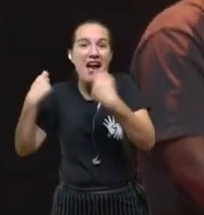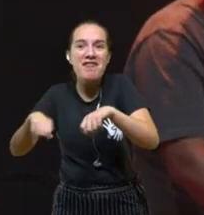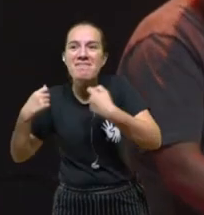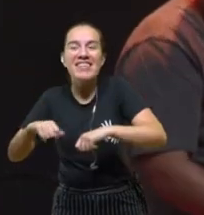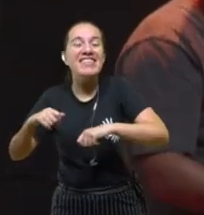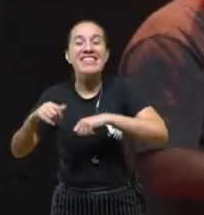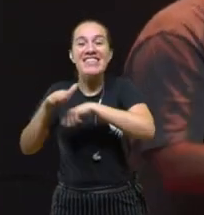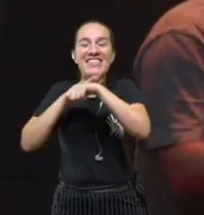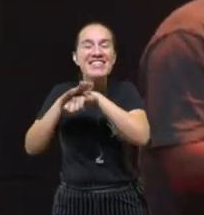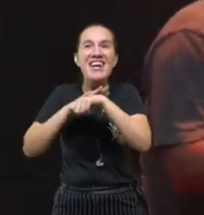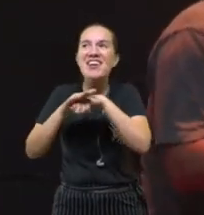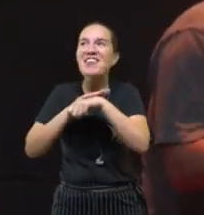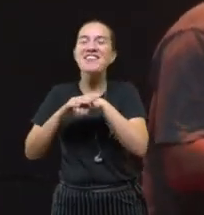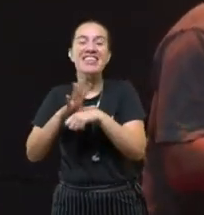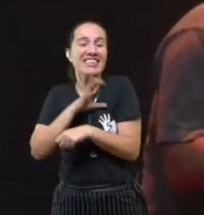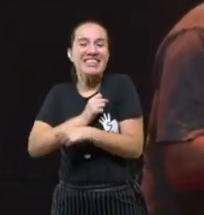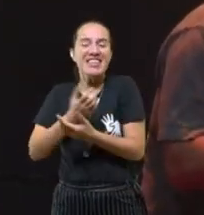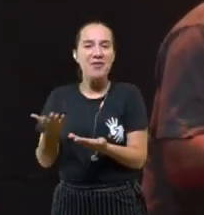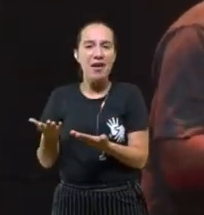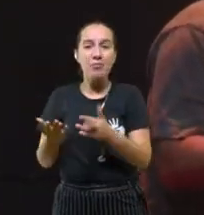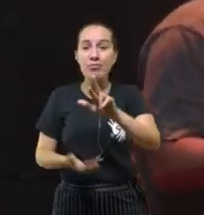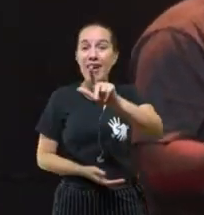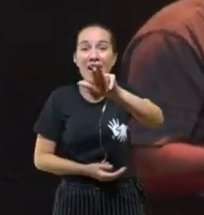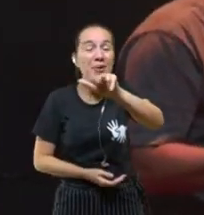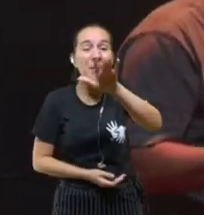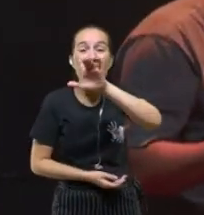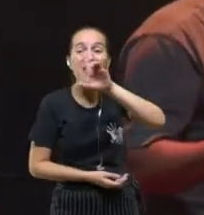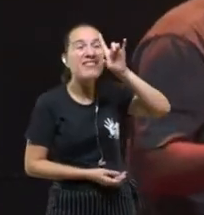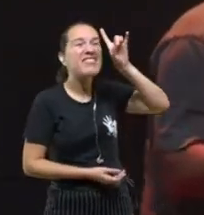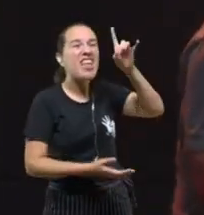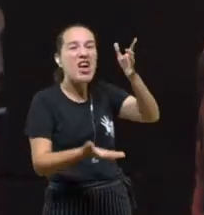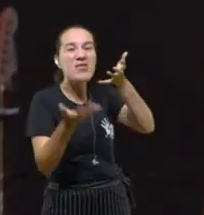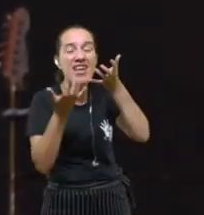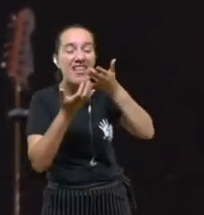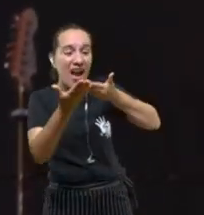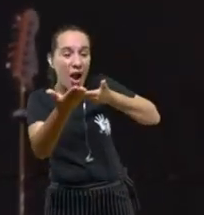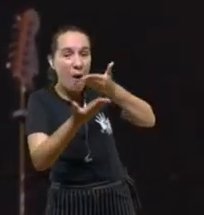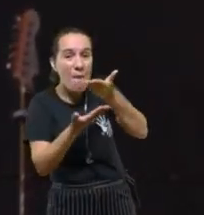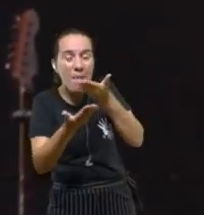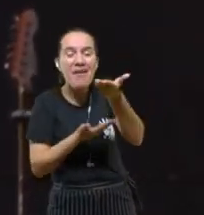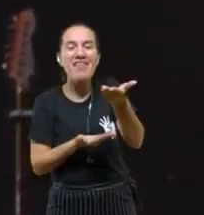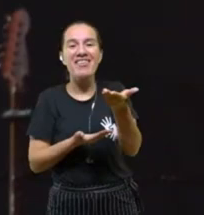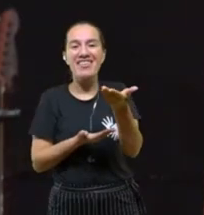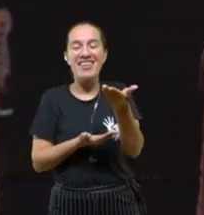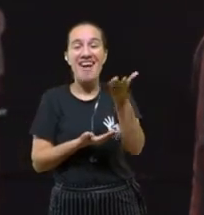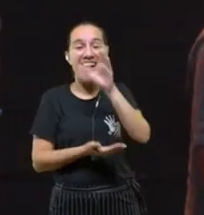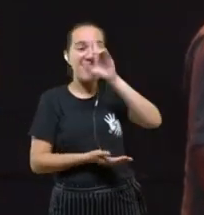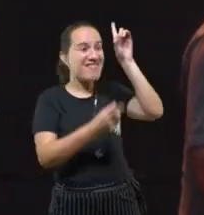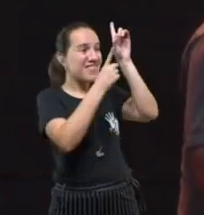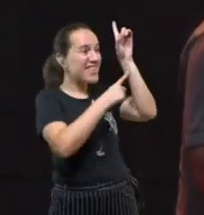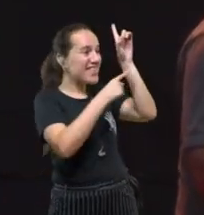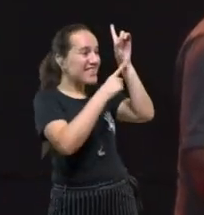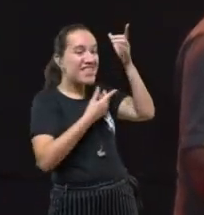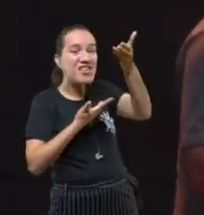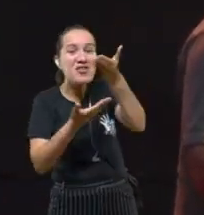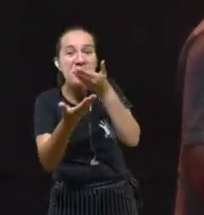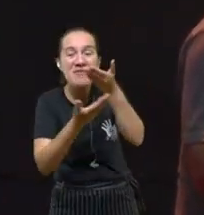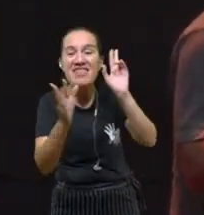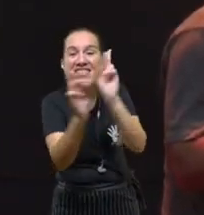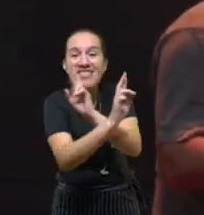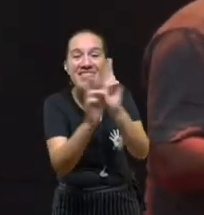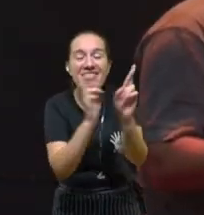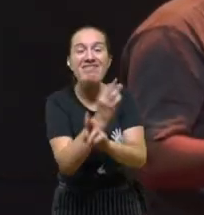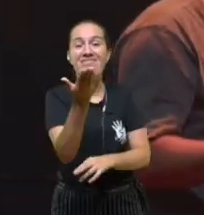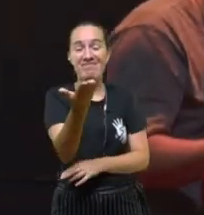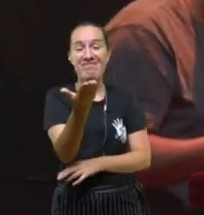deseja viver com você. Ele quer compartilhar a sua vida. Ele